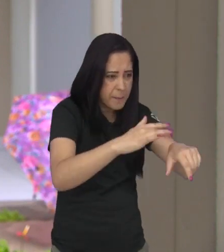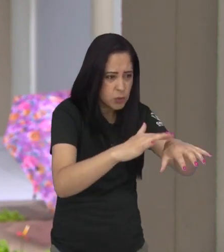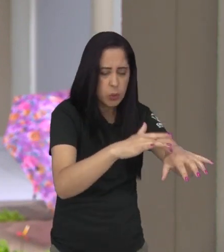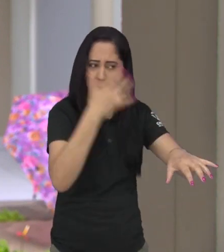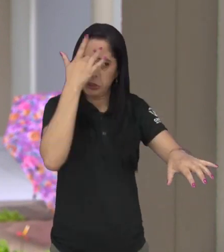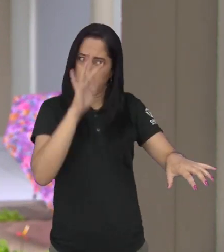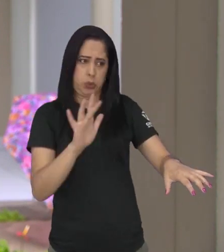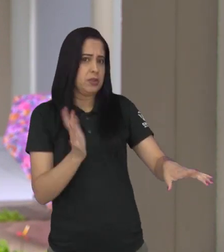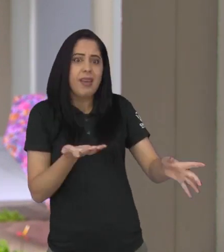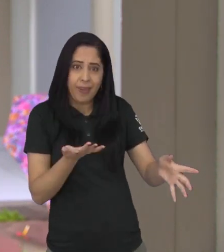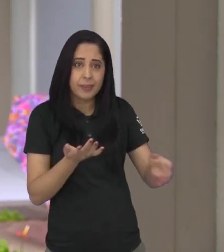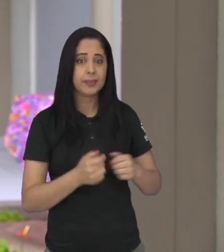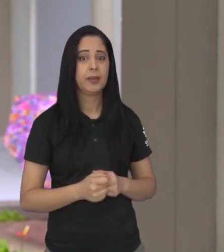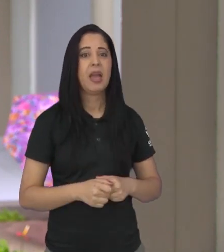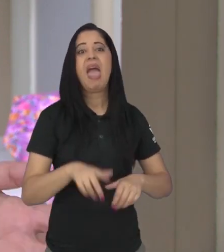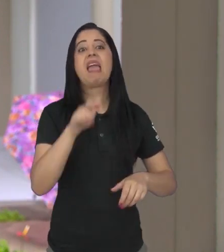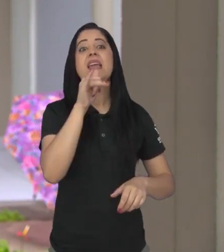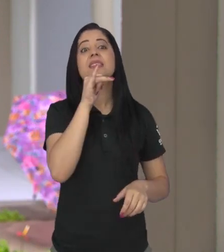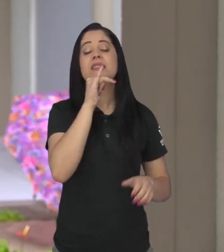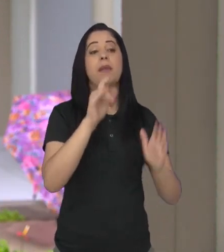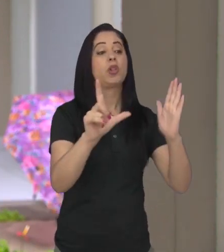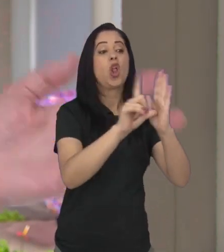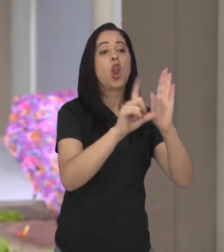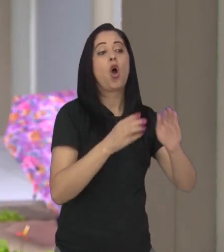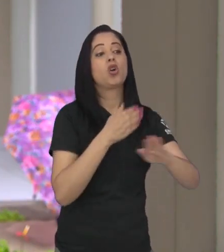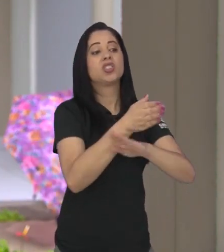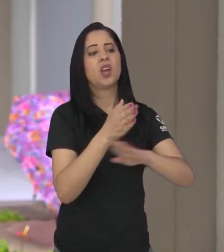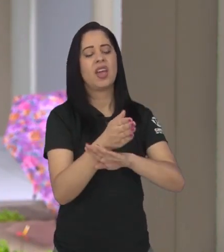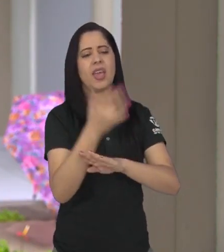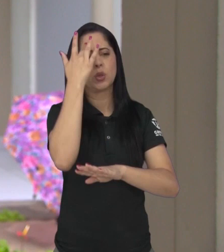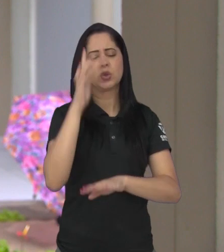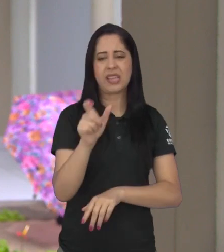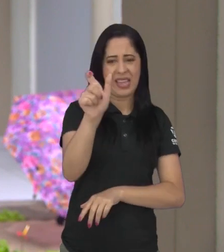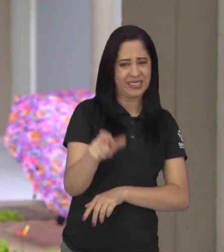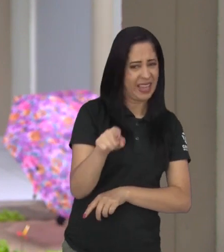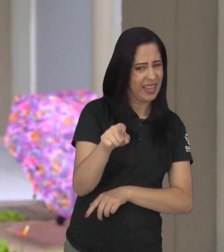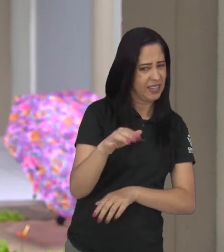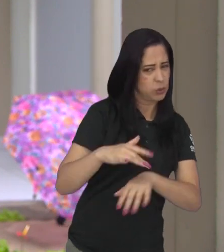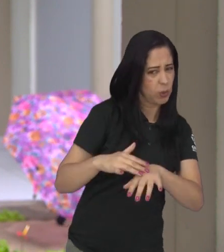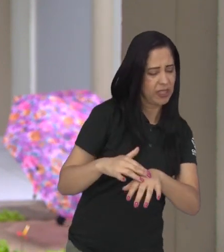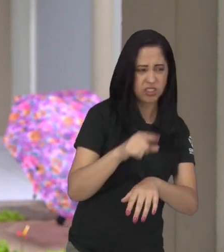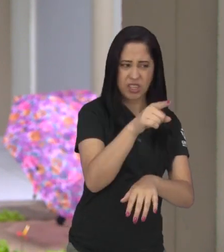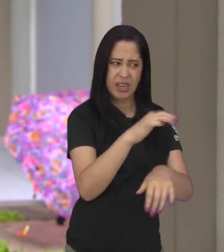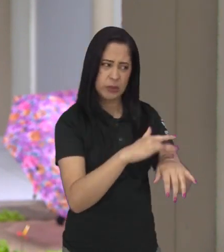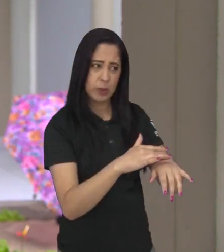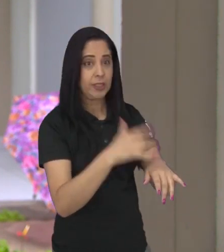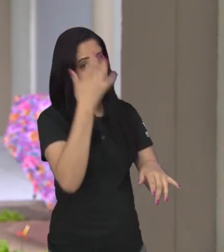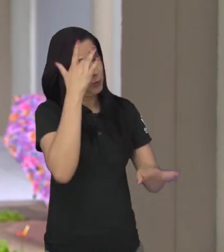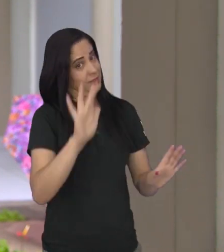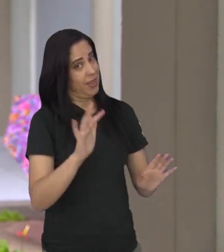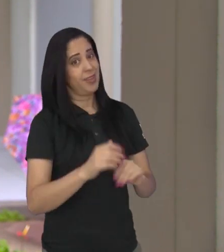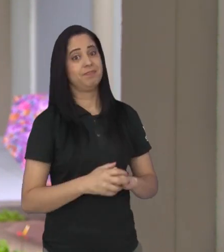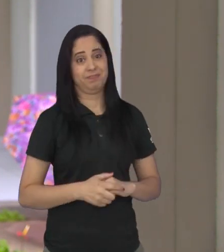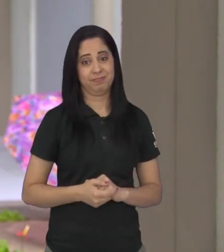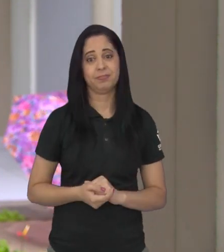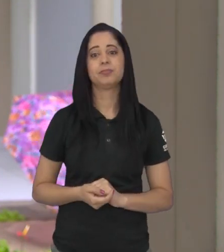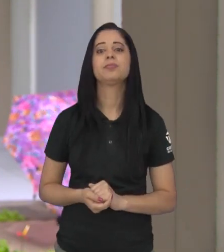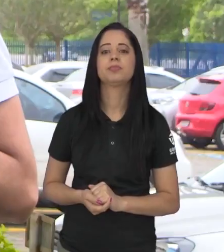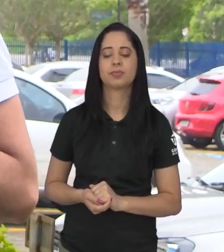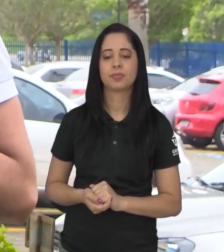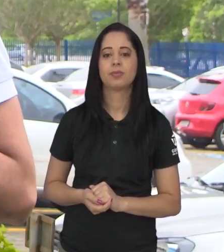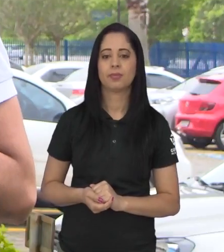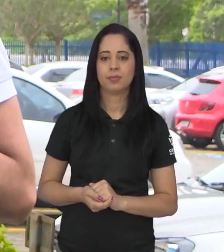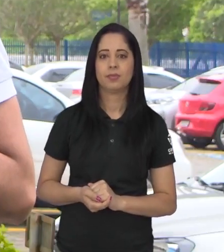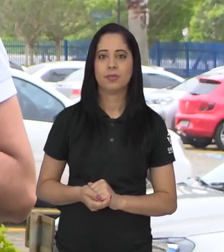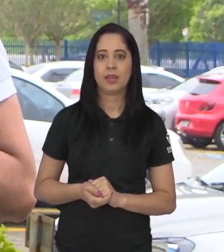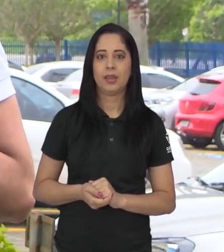em dia, agora, nessa época do ano, que vai muita gente em lojas, você não sabe quem está doente. Então, é importante você usar máscara.